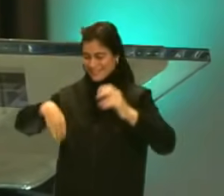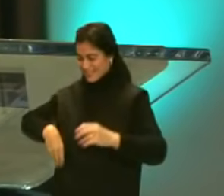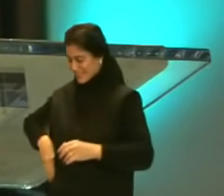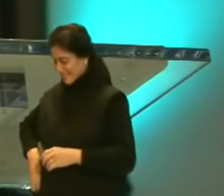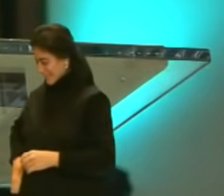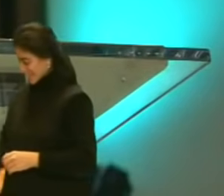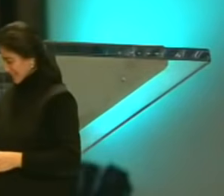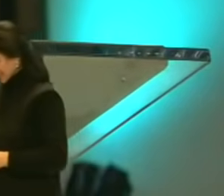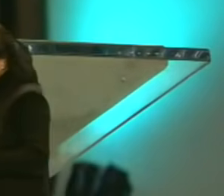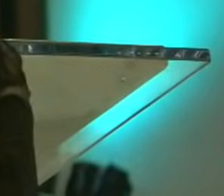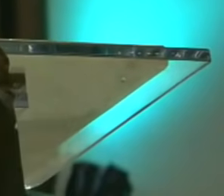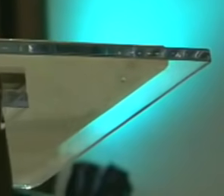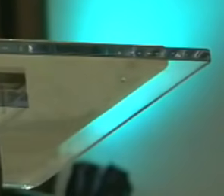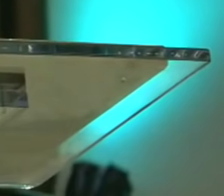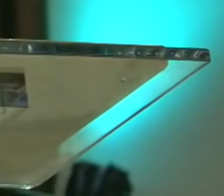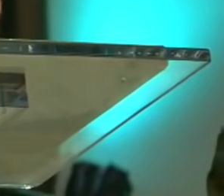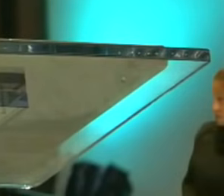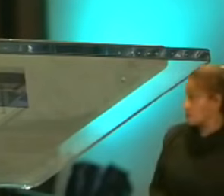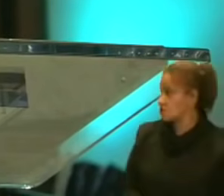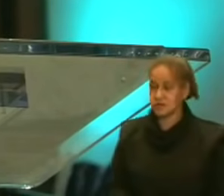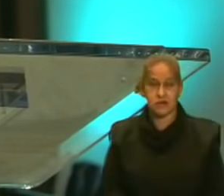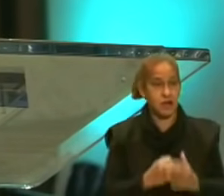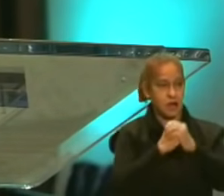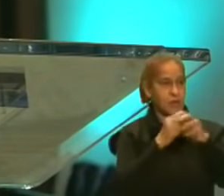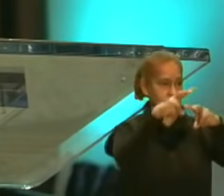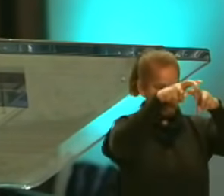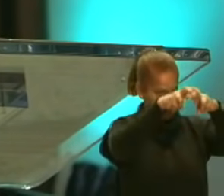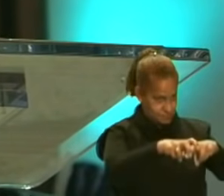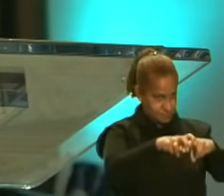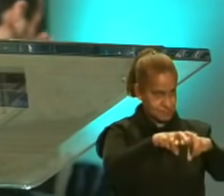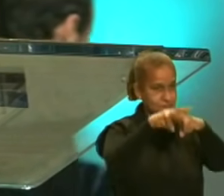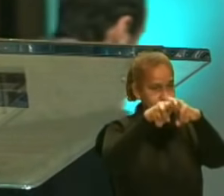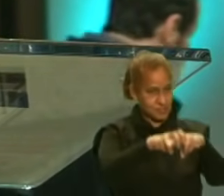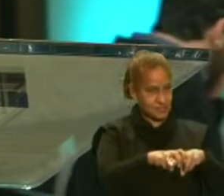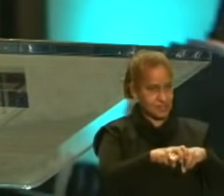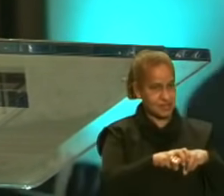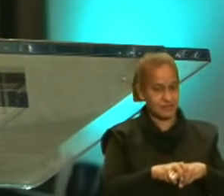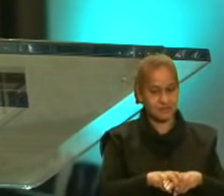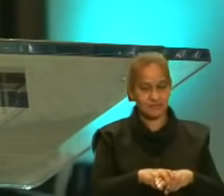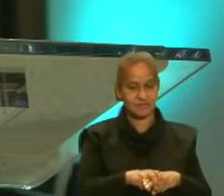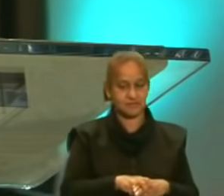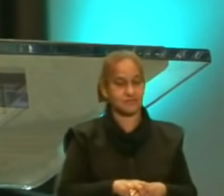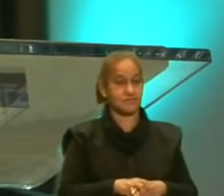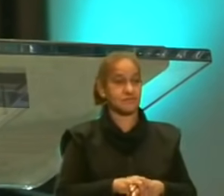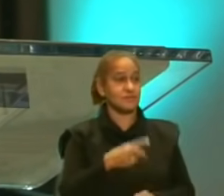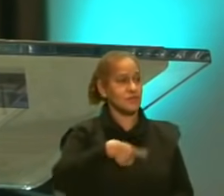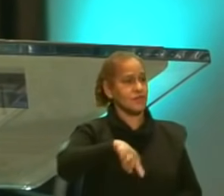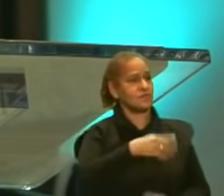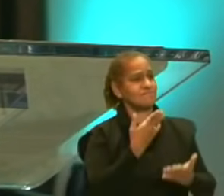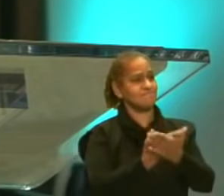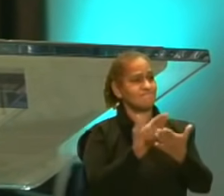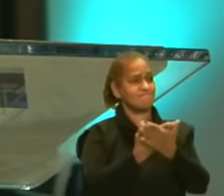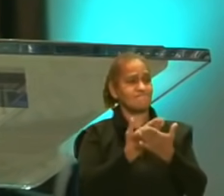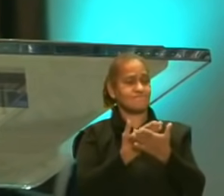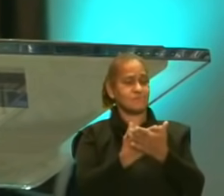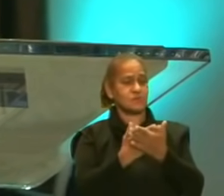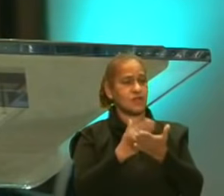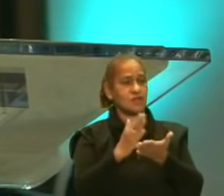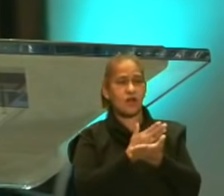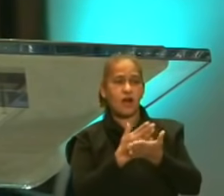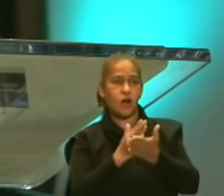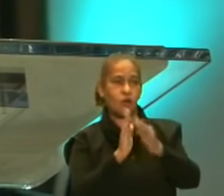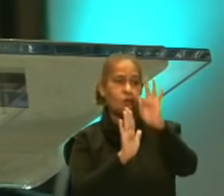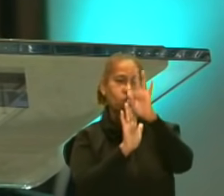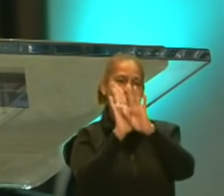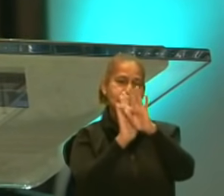Amém. Que você siga Jesus de fato. Você pode sentar-se, querido. Nós temos estudado alguns trechos